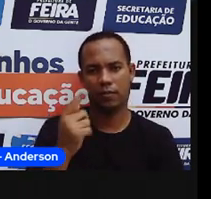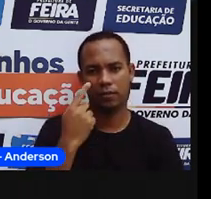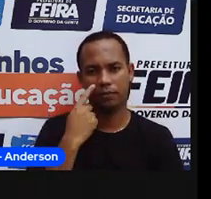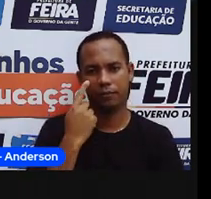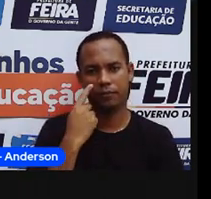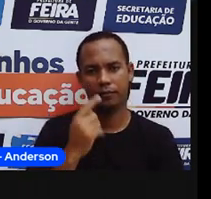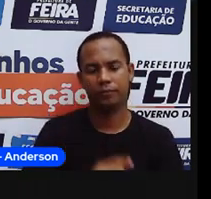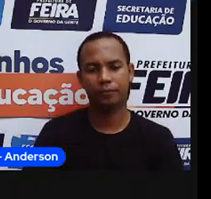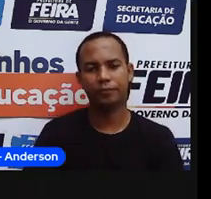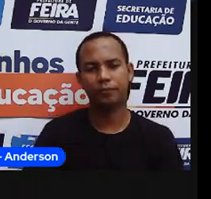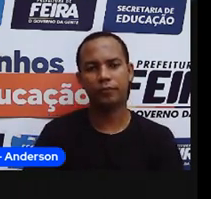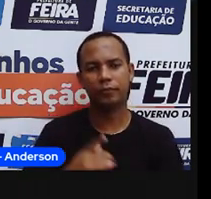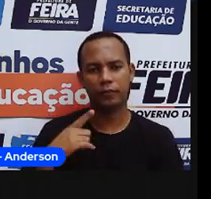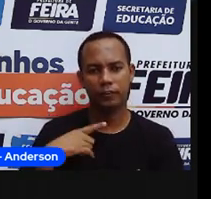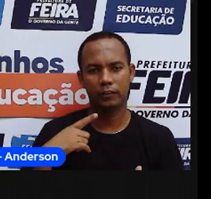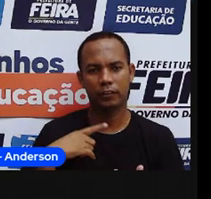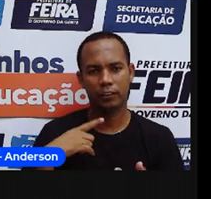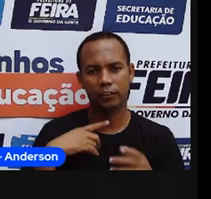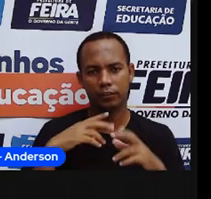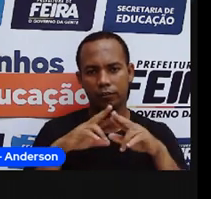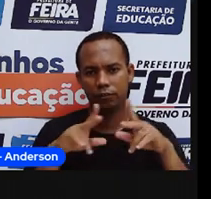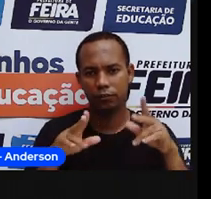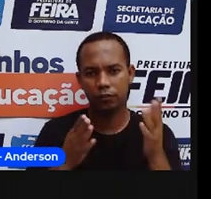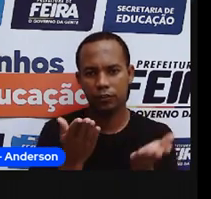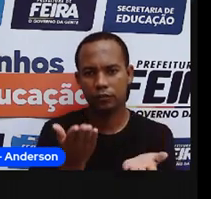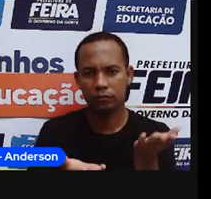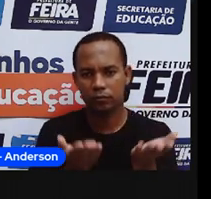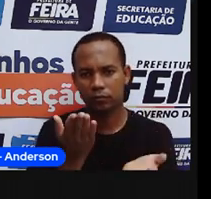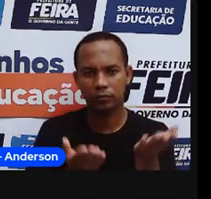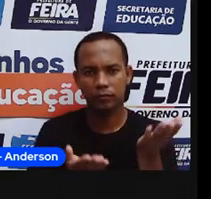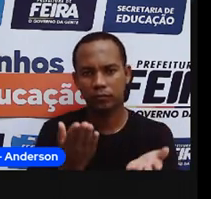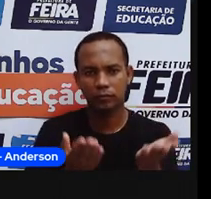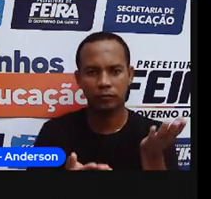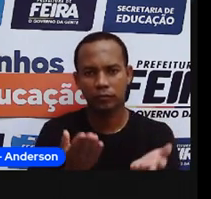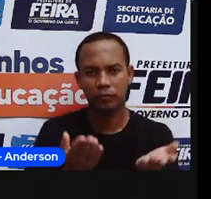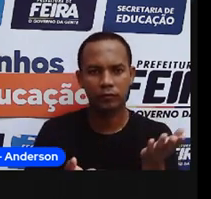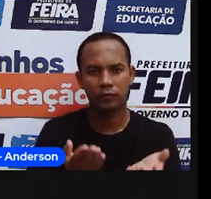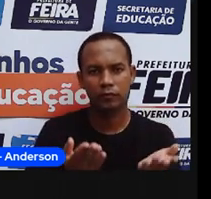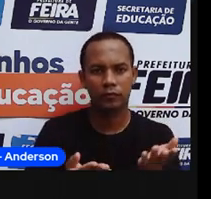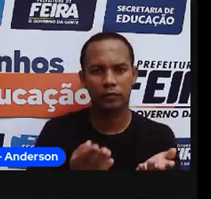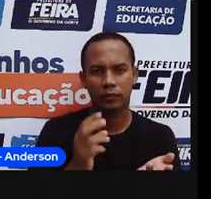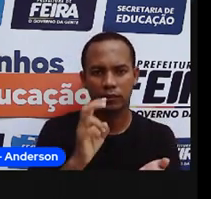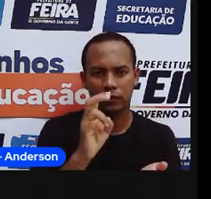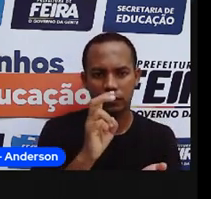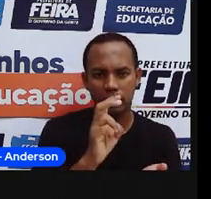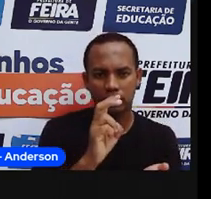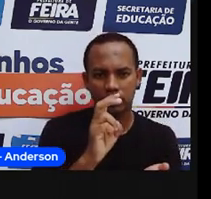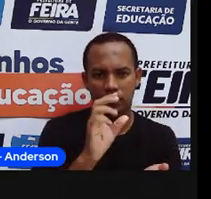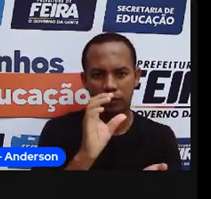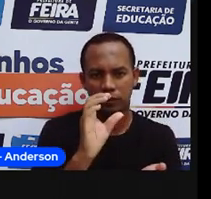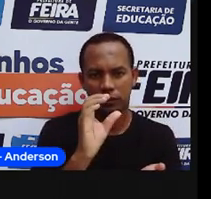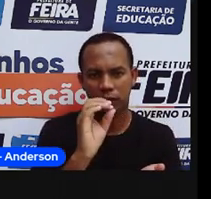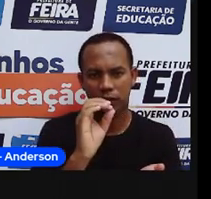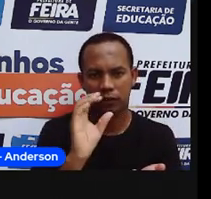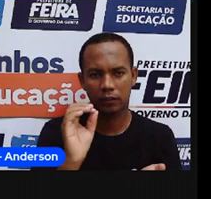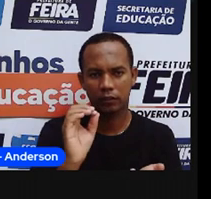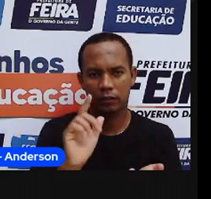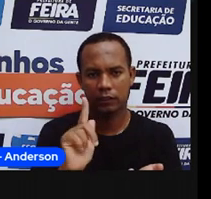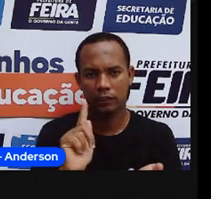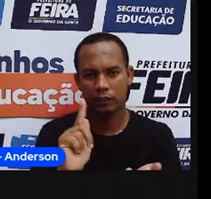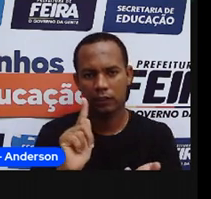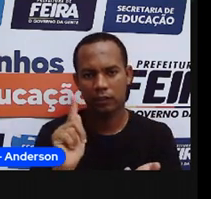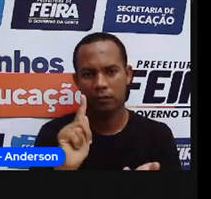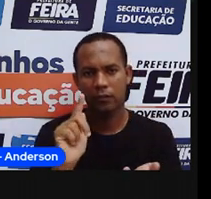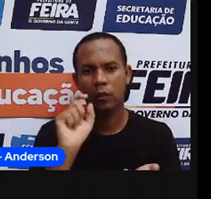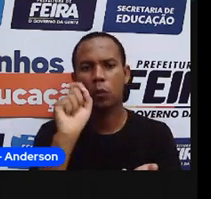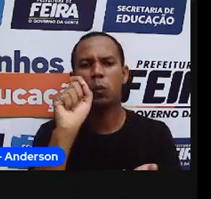500 gramas, certo? A grama e o quilo são o quê? Para peso, certo?